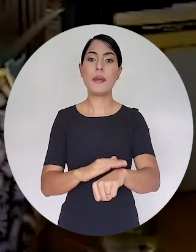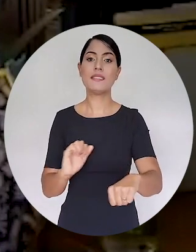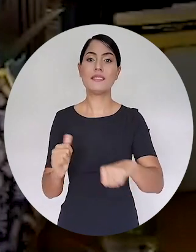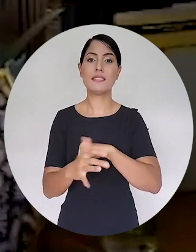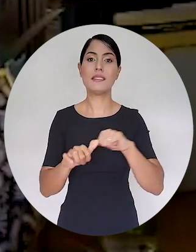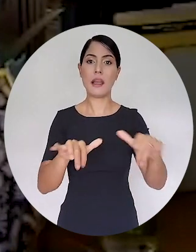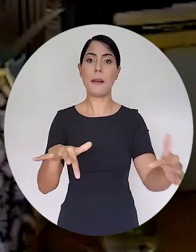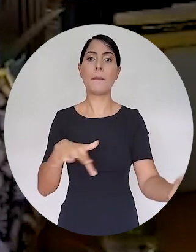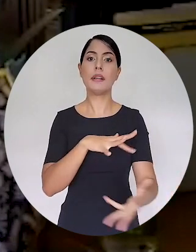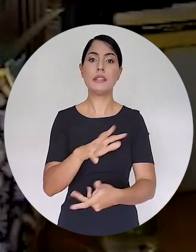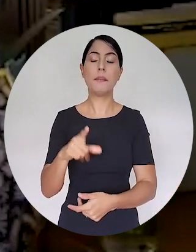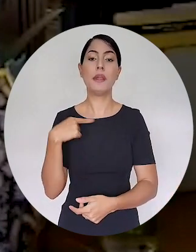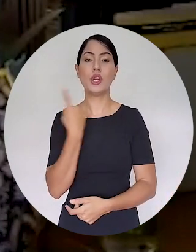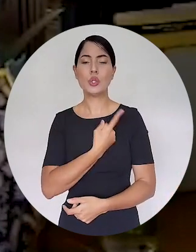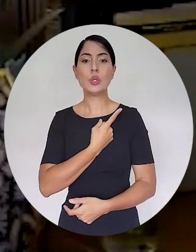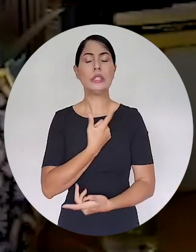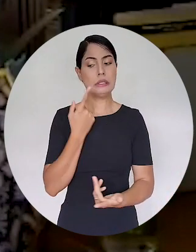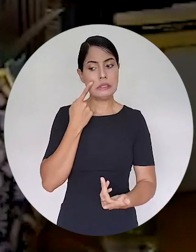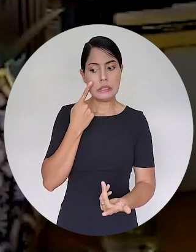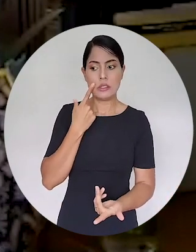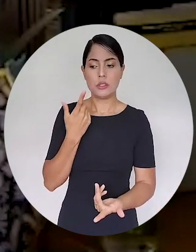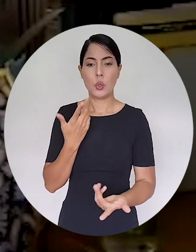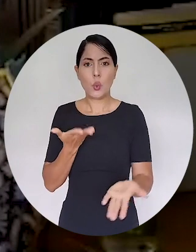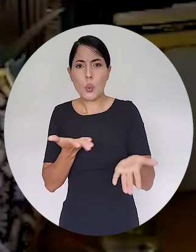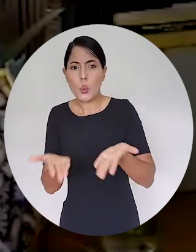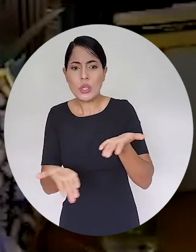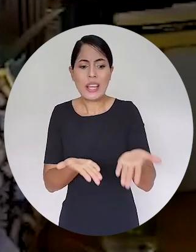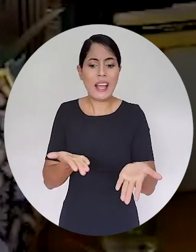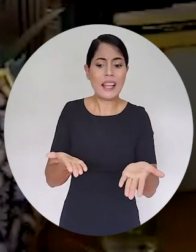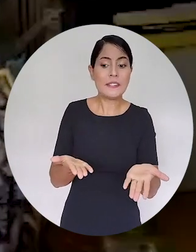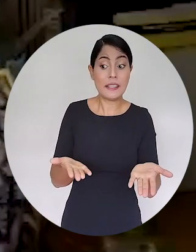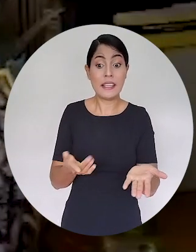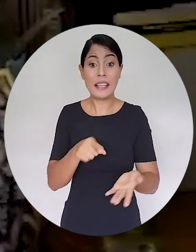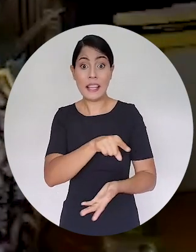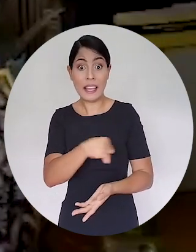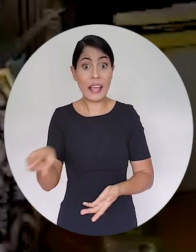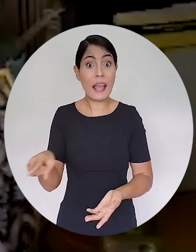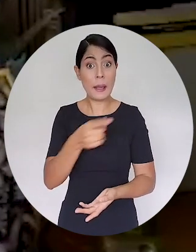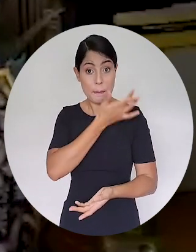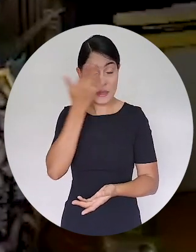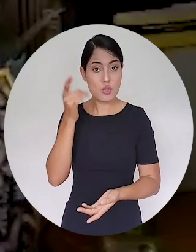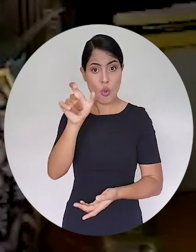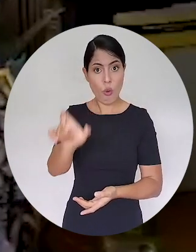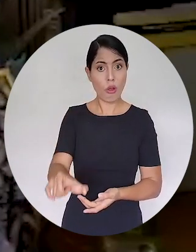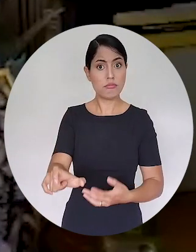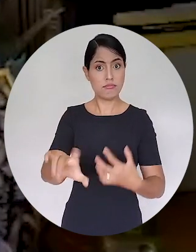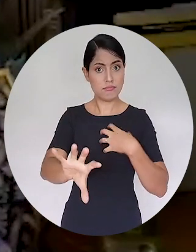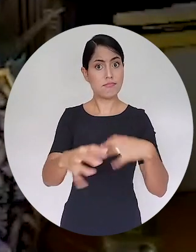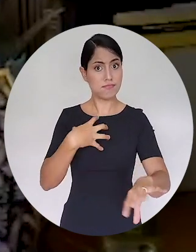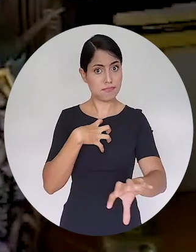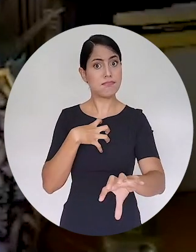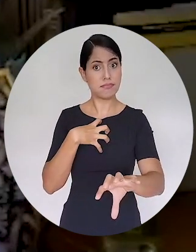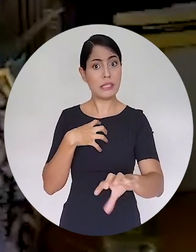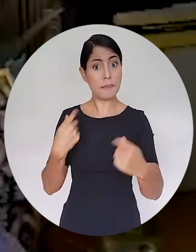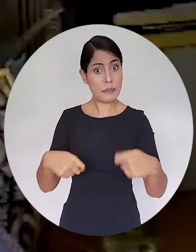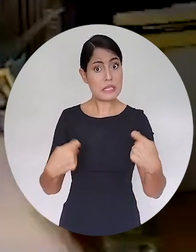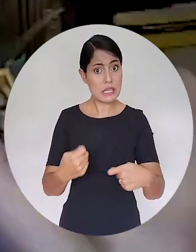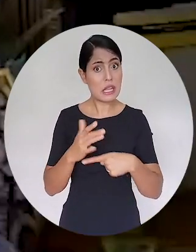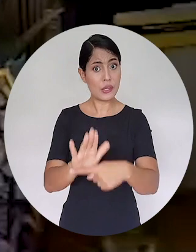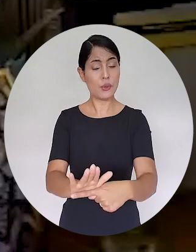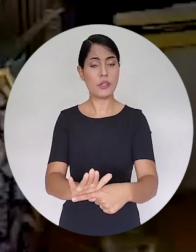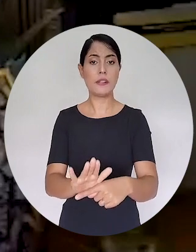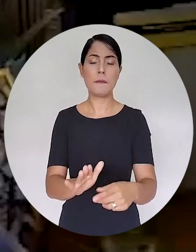gente teve que ter muito cuidado com o outro, né? Passou a lembrar que o outro está ali do lado, que ele existe e que ele precisa da gente. Que